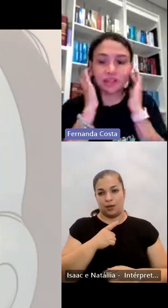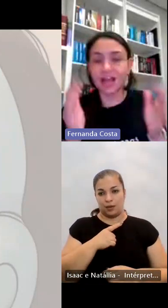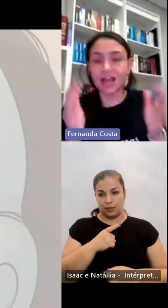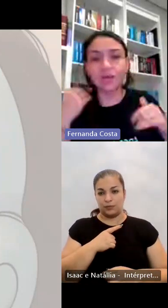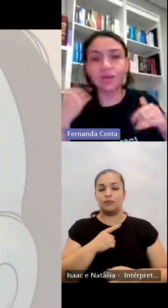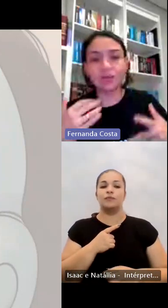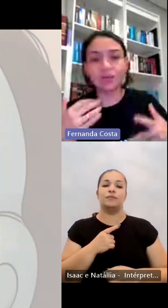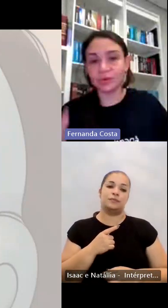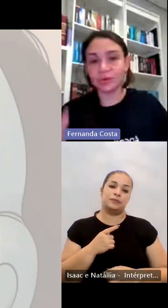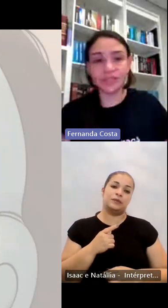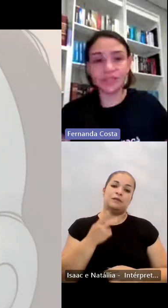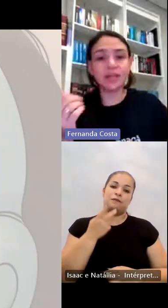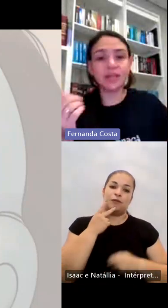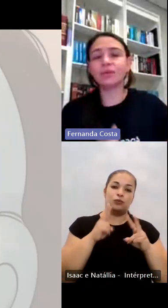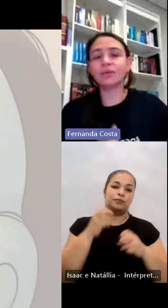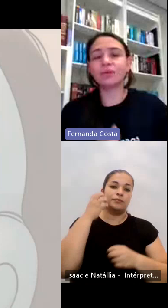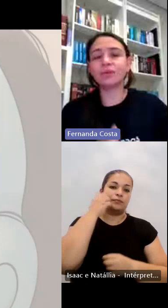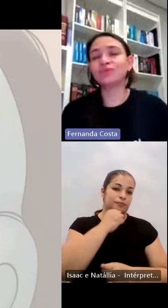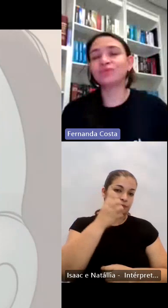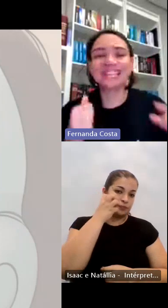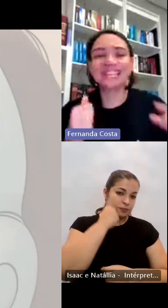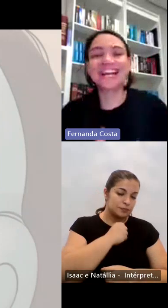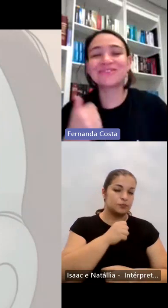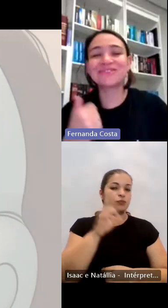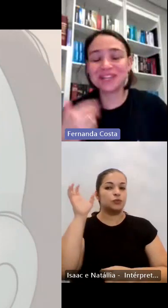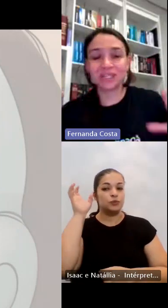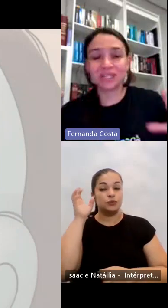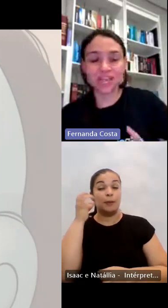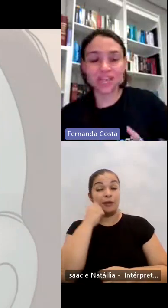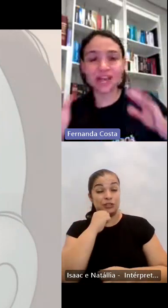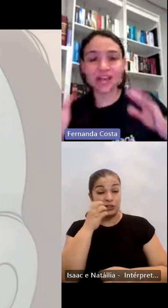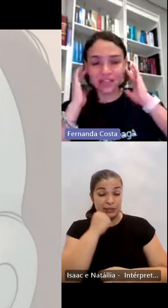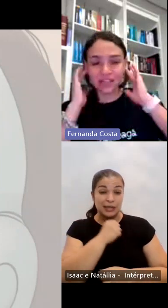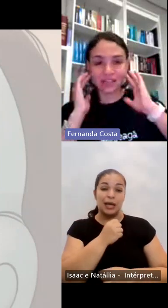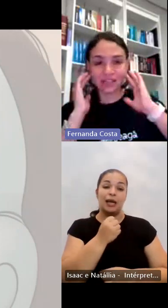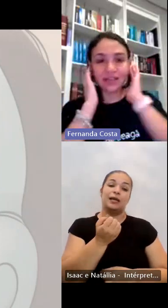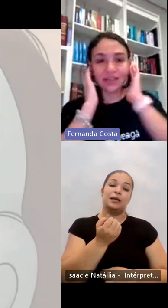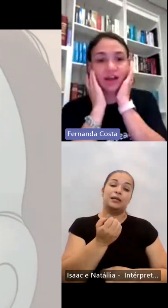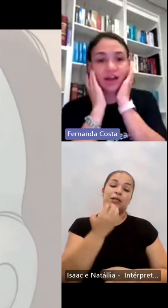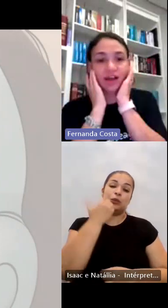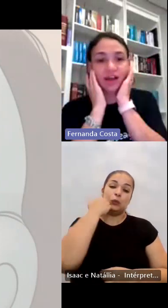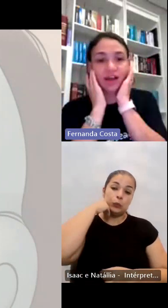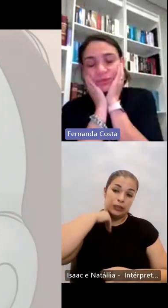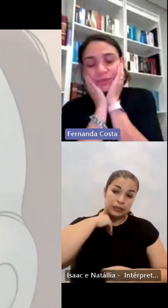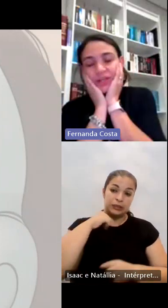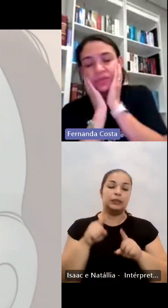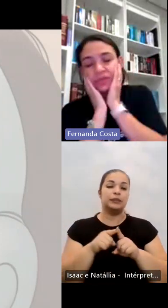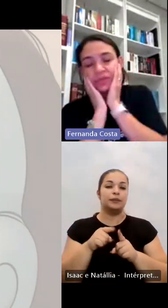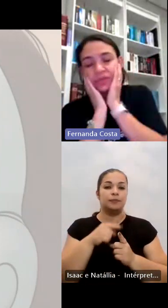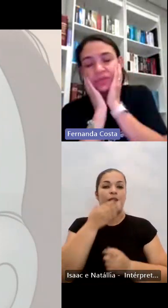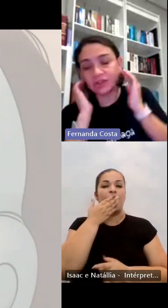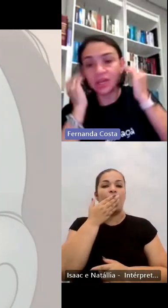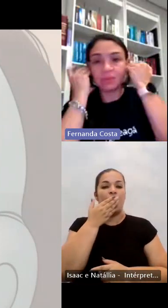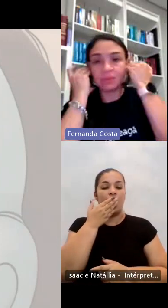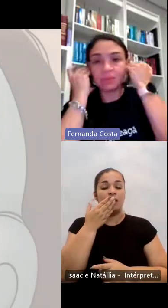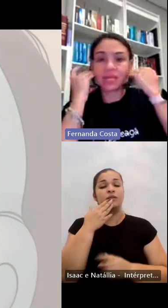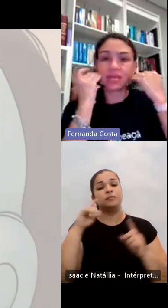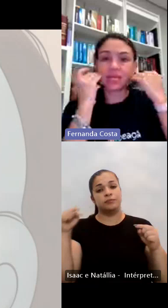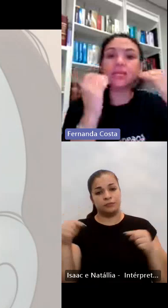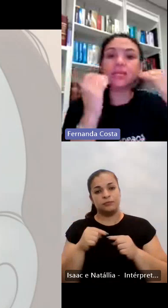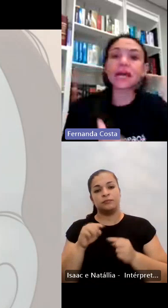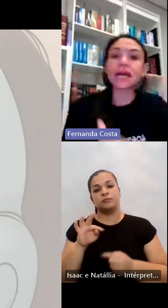do mastigar, ouvir, engolir, mastigar, engolir, bocejar, que está ali falando da tuba auditiva,